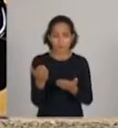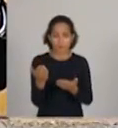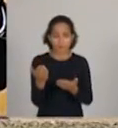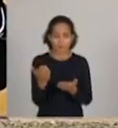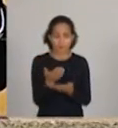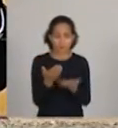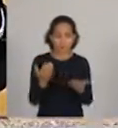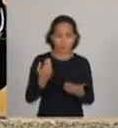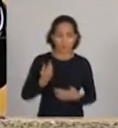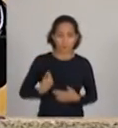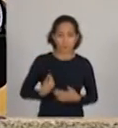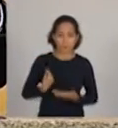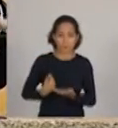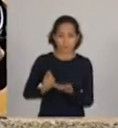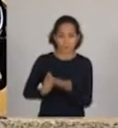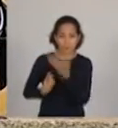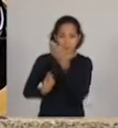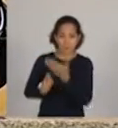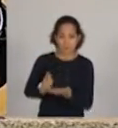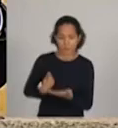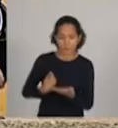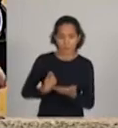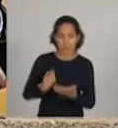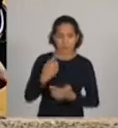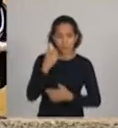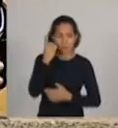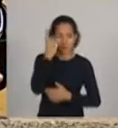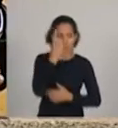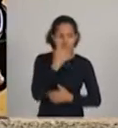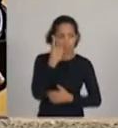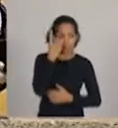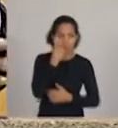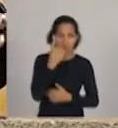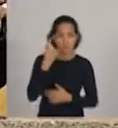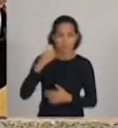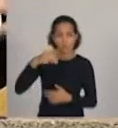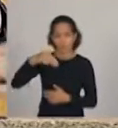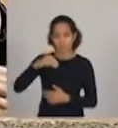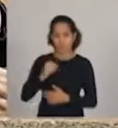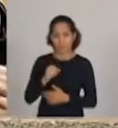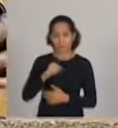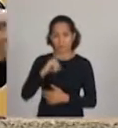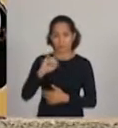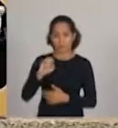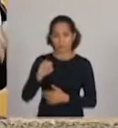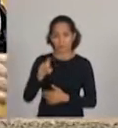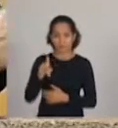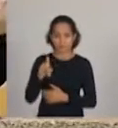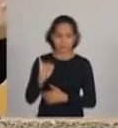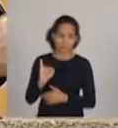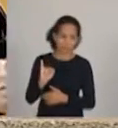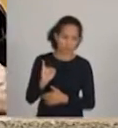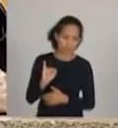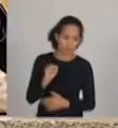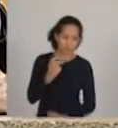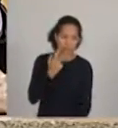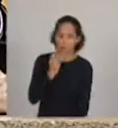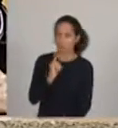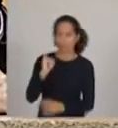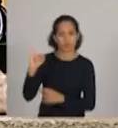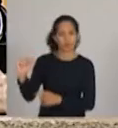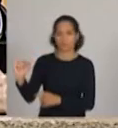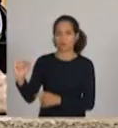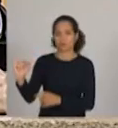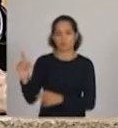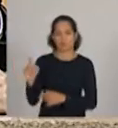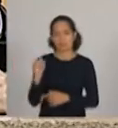pela presença também do nosso deputado Sérgio Majeski, que ficou lá. Sérgio Majeski, que foi falha minha não ter avisado ali ao capitão